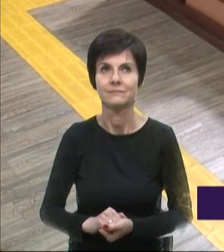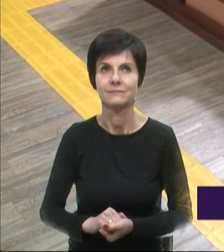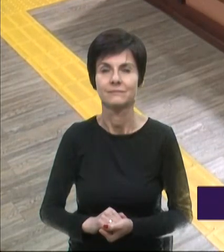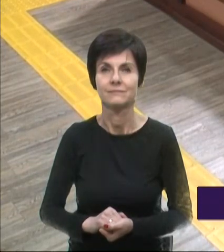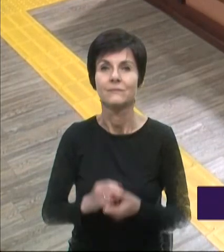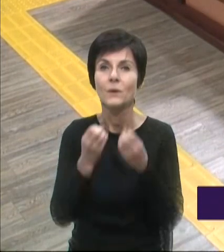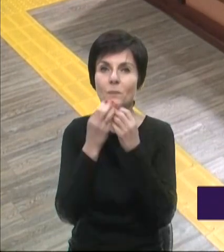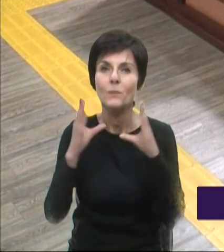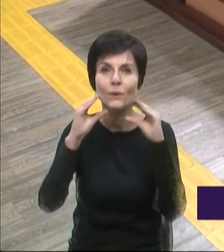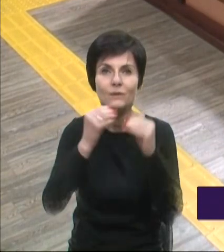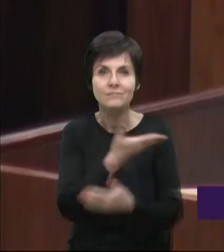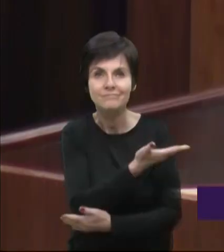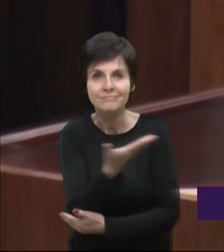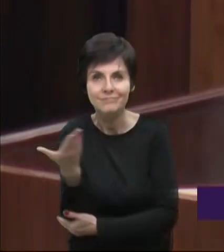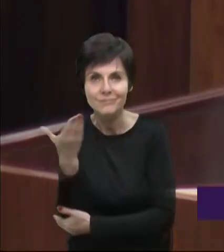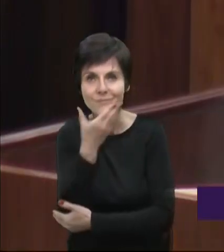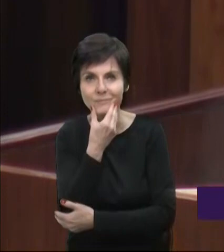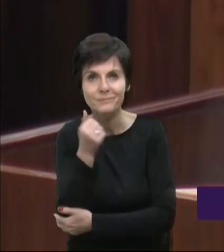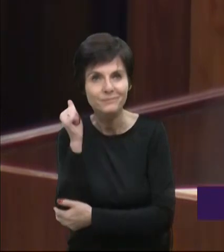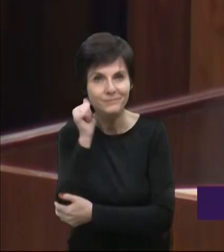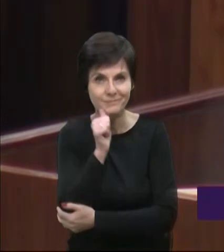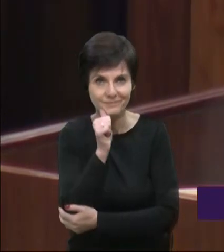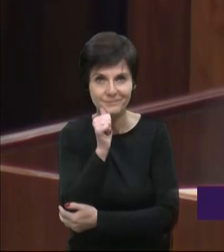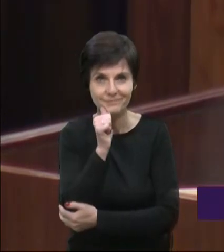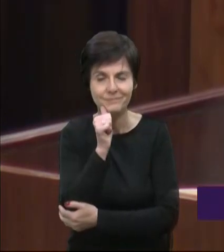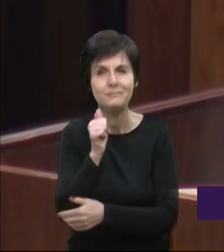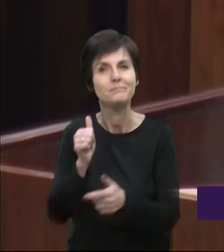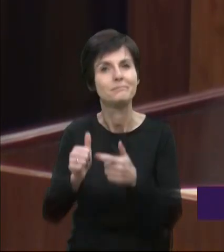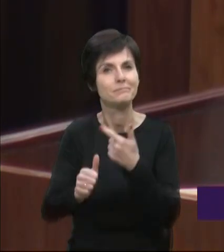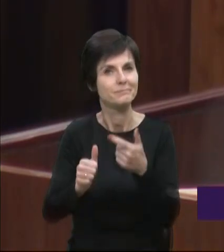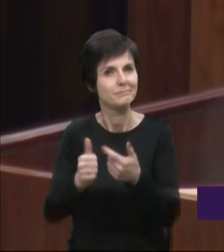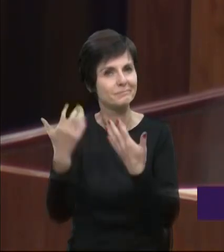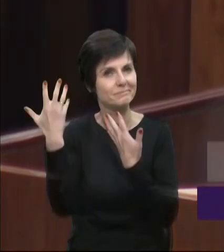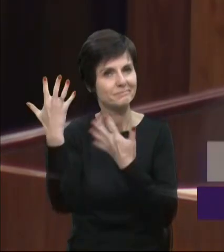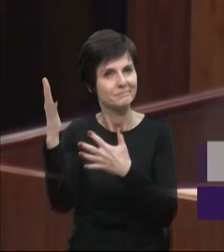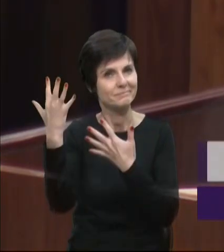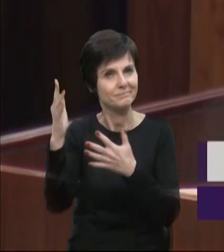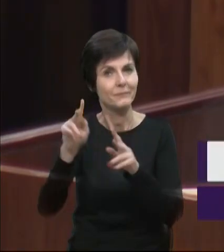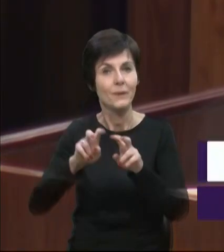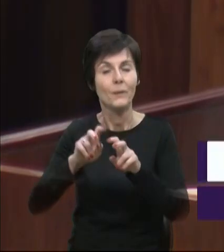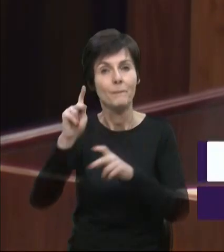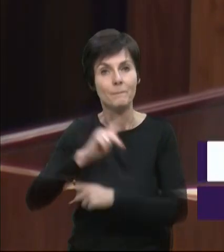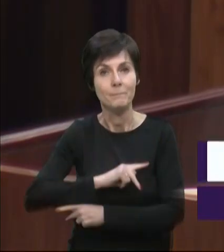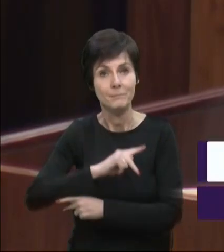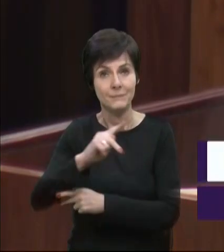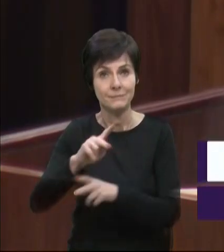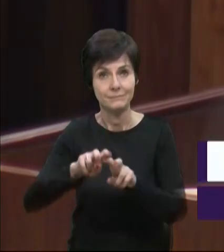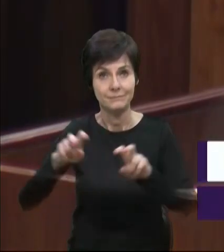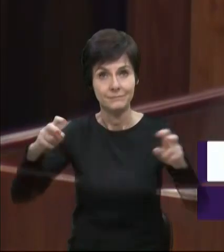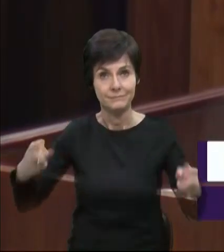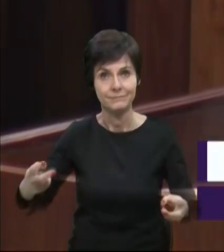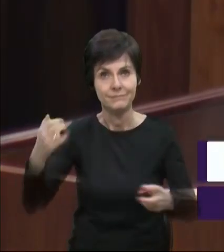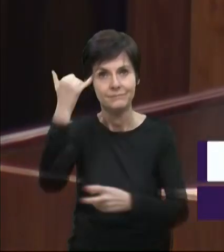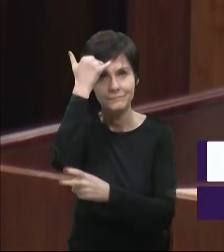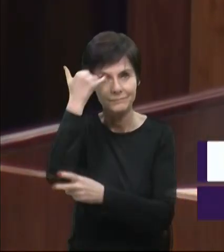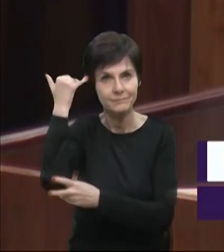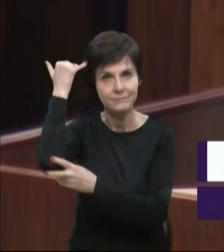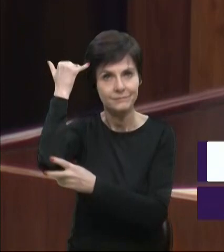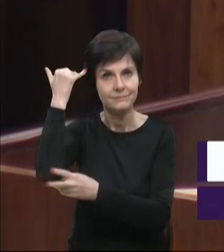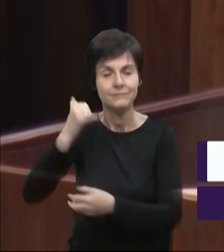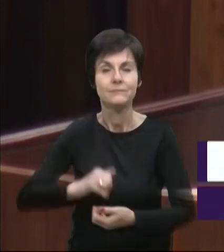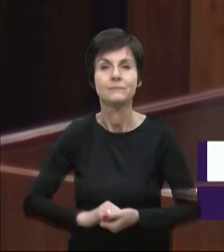Boa noite, senhoras e senhores. Primeiramente, eu gostaria de saudar o presidente da Câmara de Vereadores, senhor José